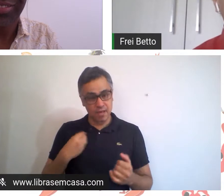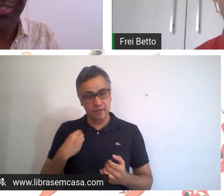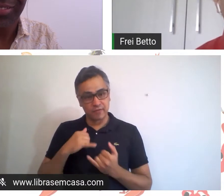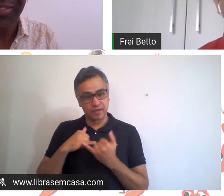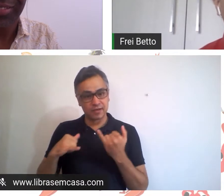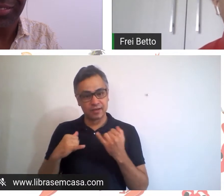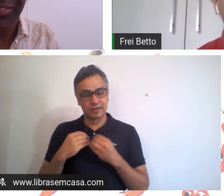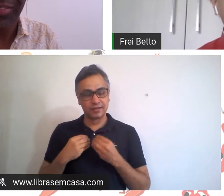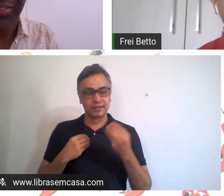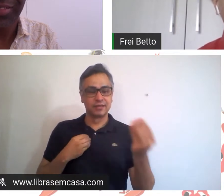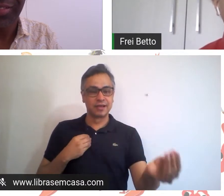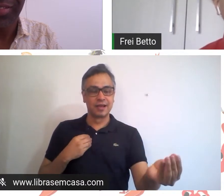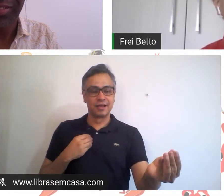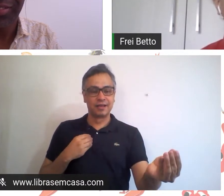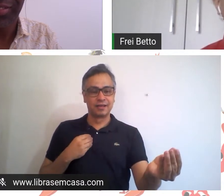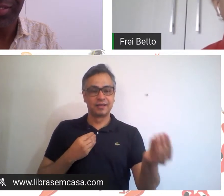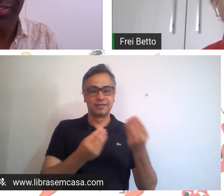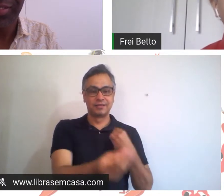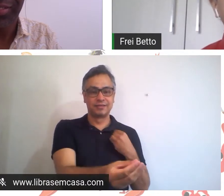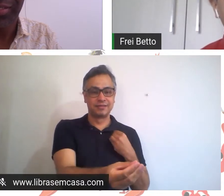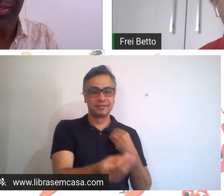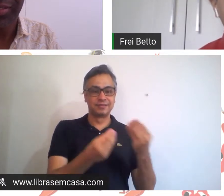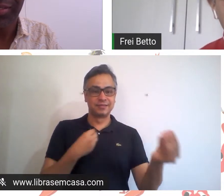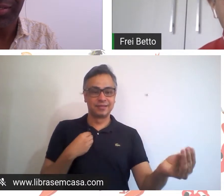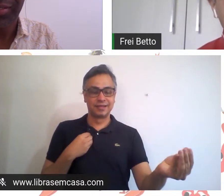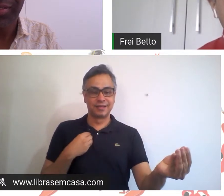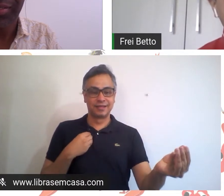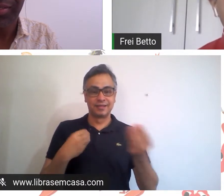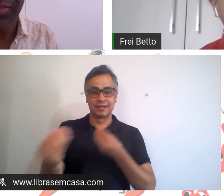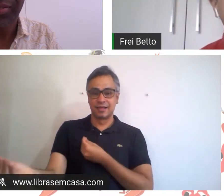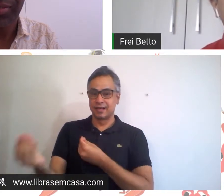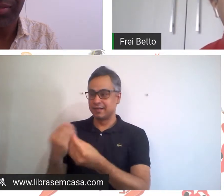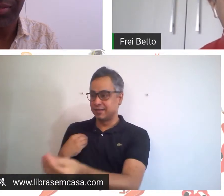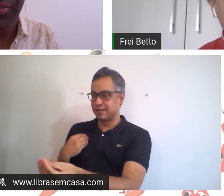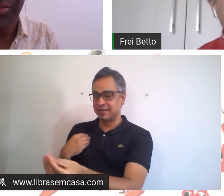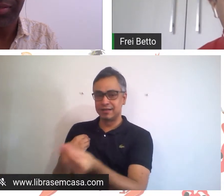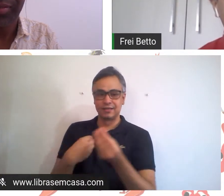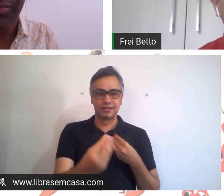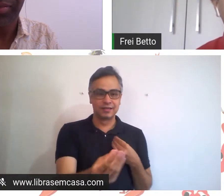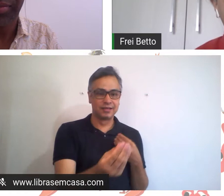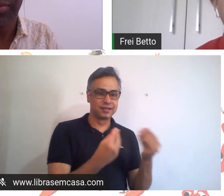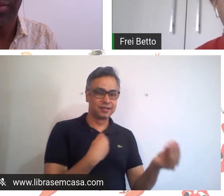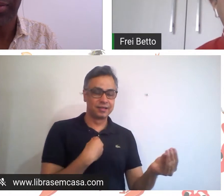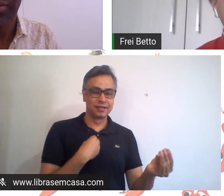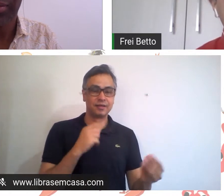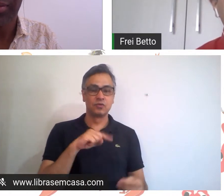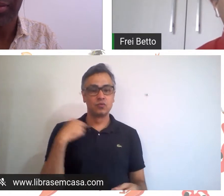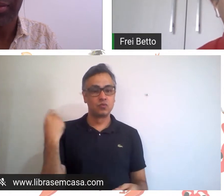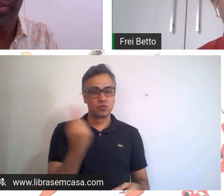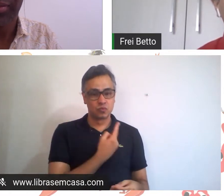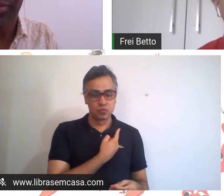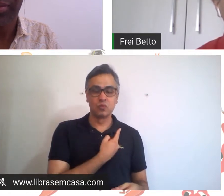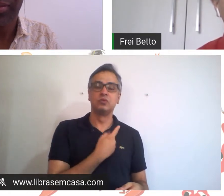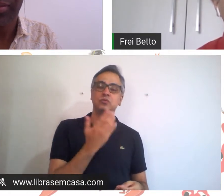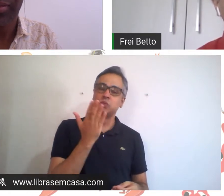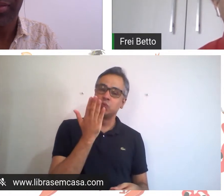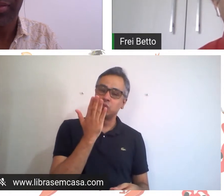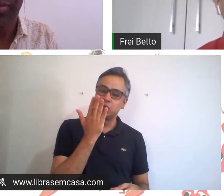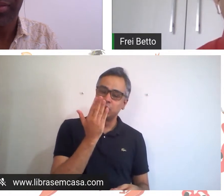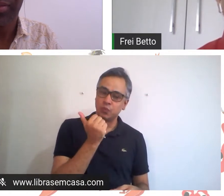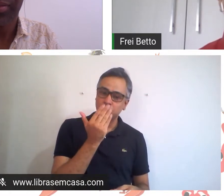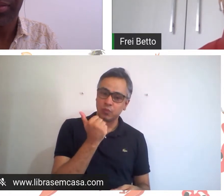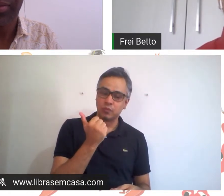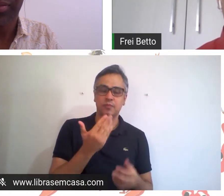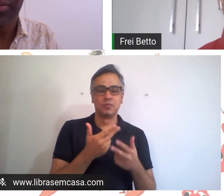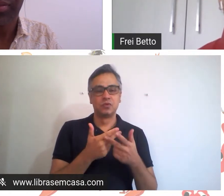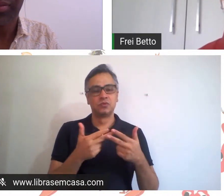nos alimentamos também em toda essa dimensão que transcende o simples